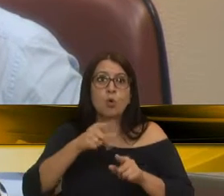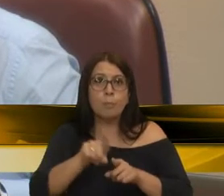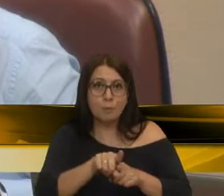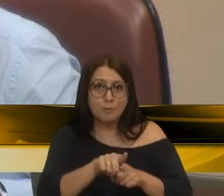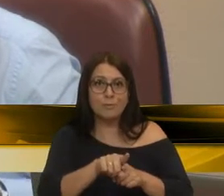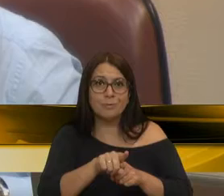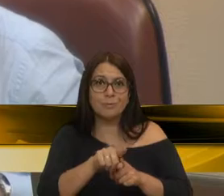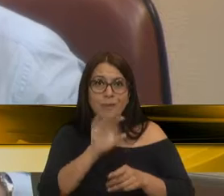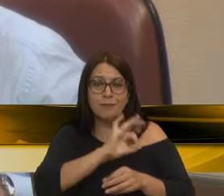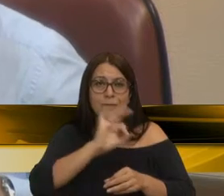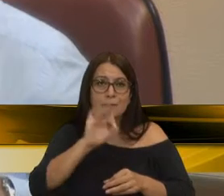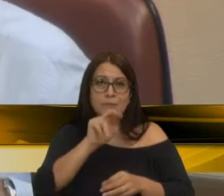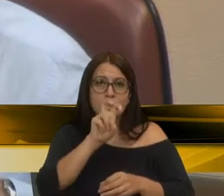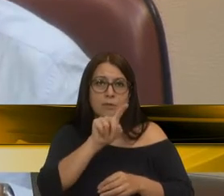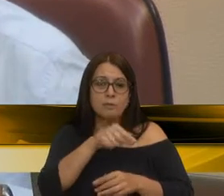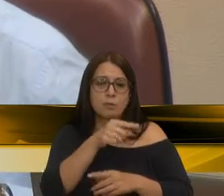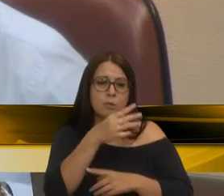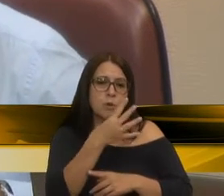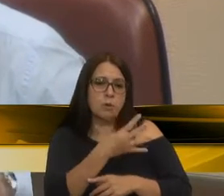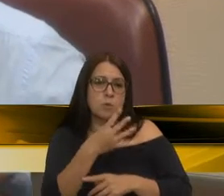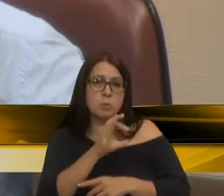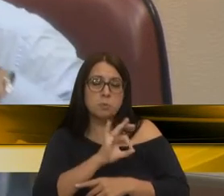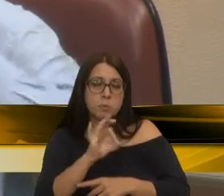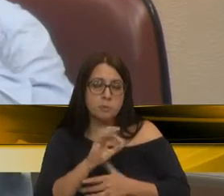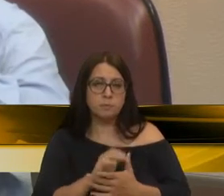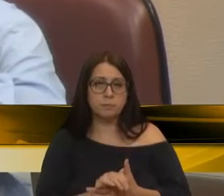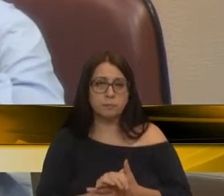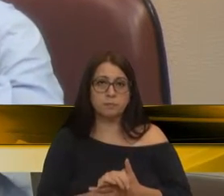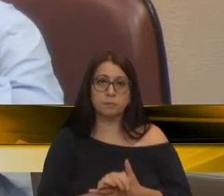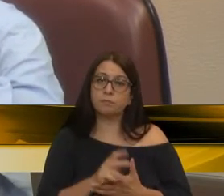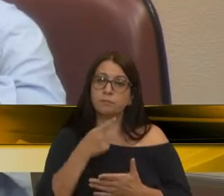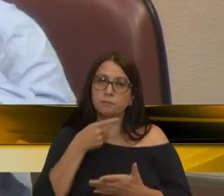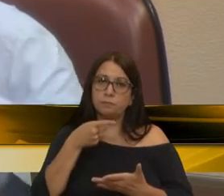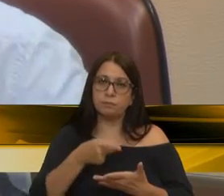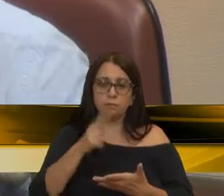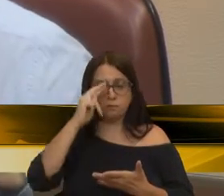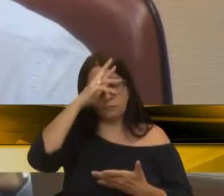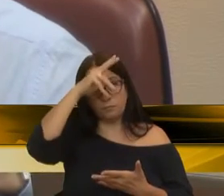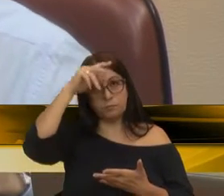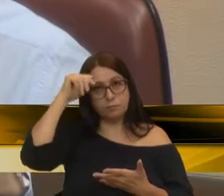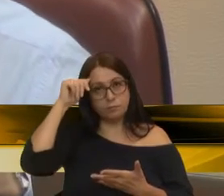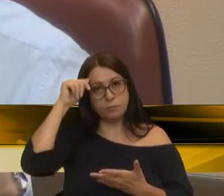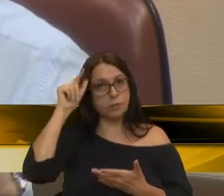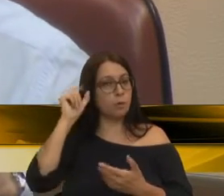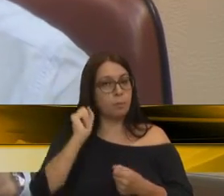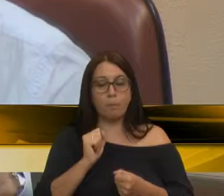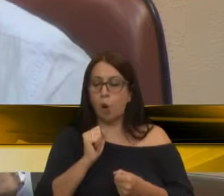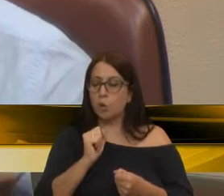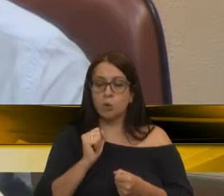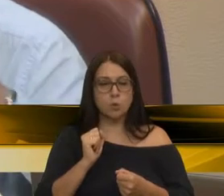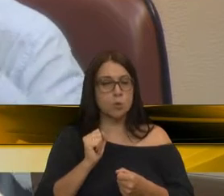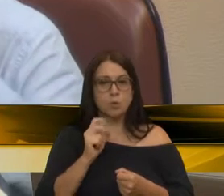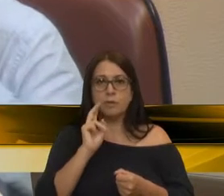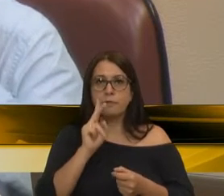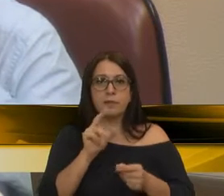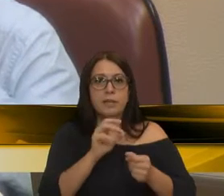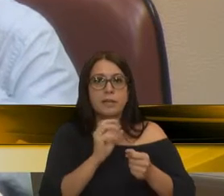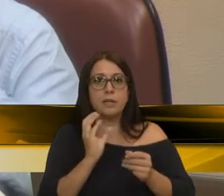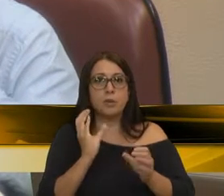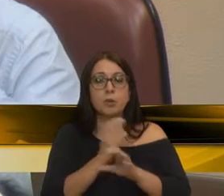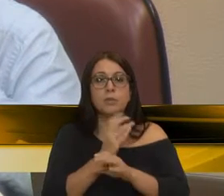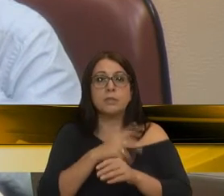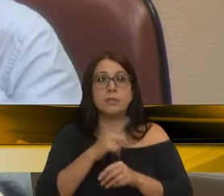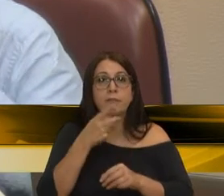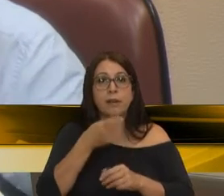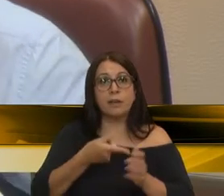de 5,44 por cento dito isso o senhor prefeito não posso concluir sem reafirmar minhas considerações